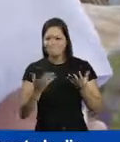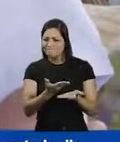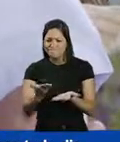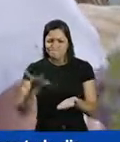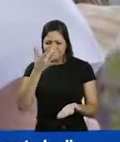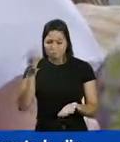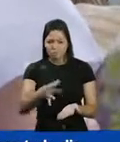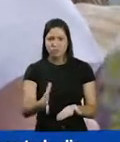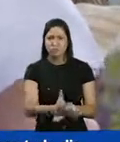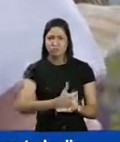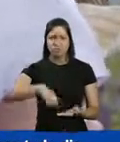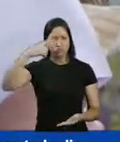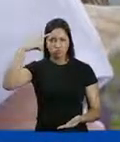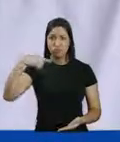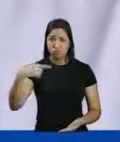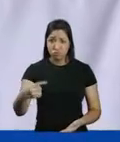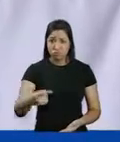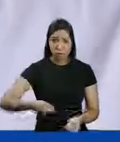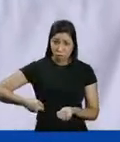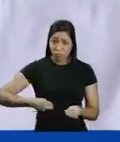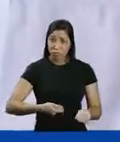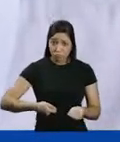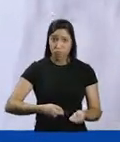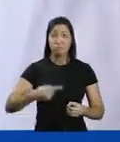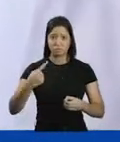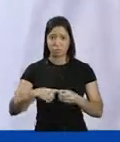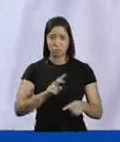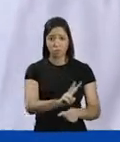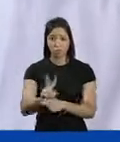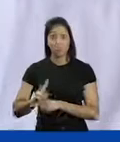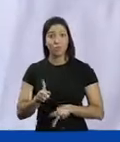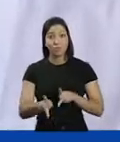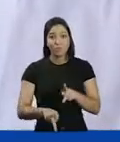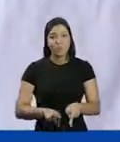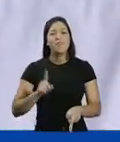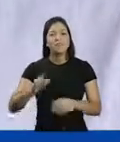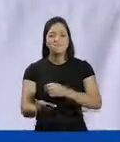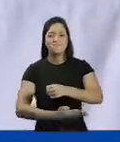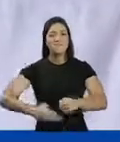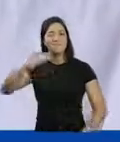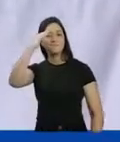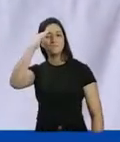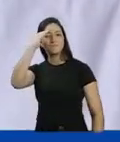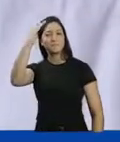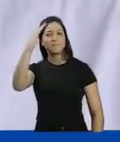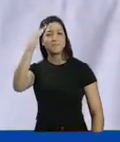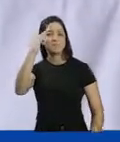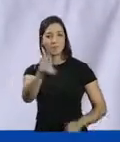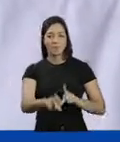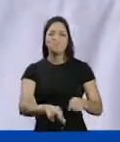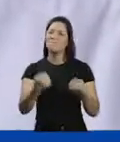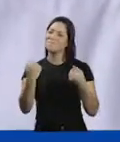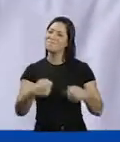vocês que coleta os livros todo dia vocês que bairro da cidade cuida do nosso corpo são fundamental